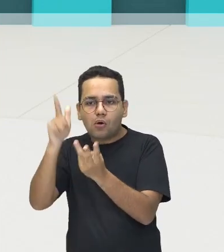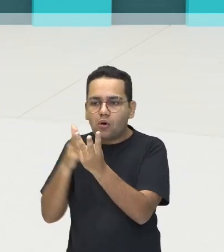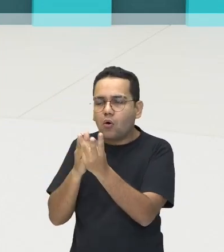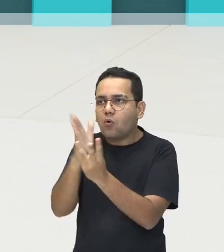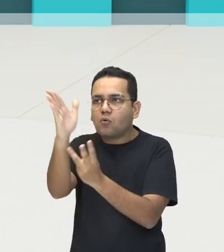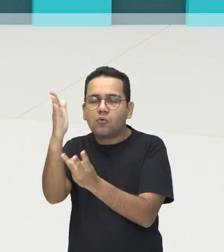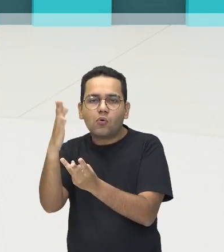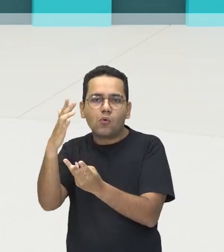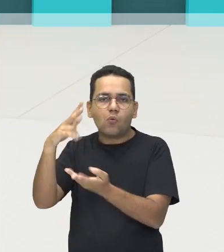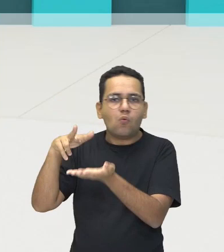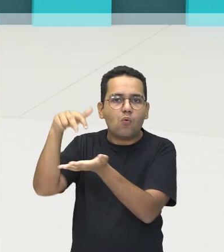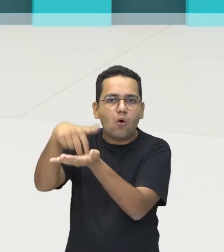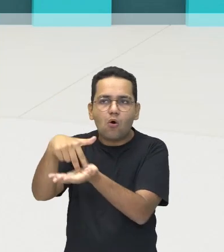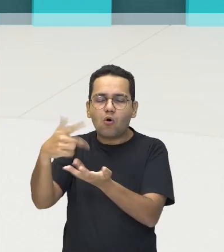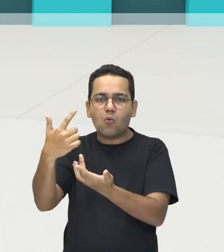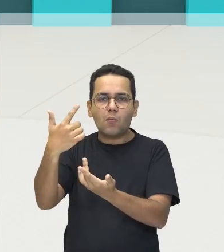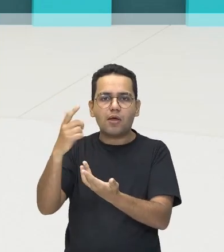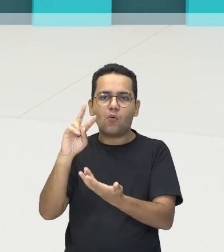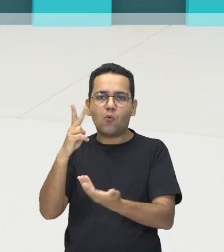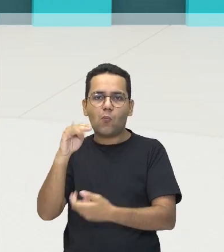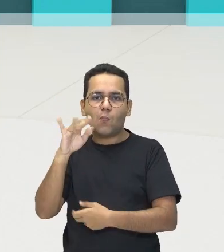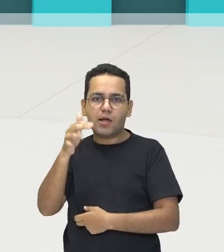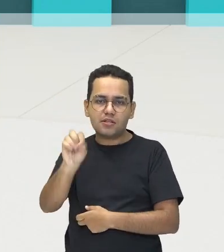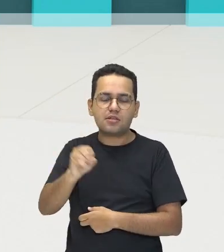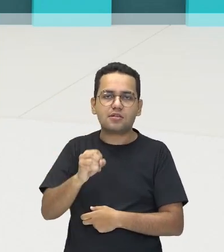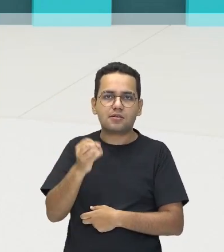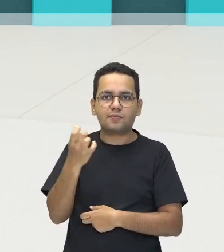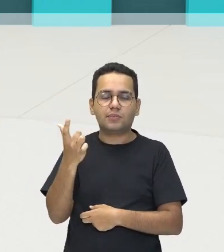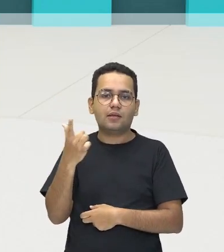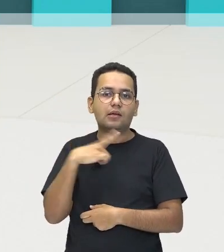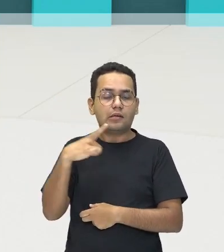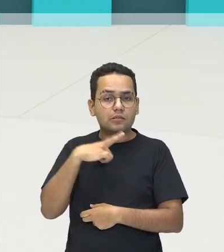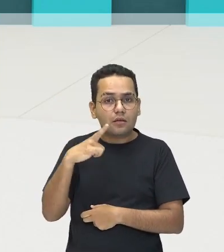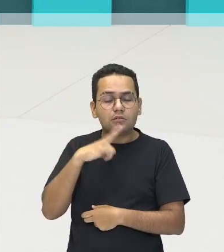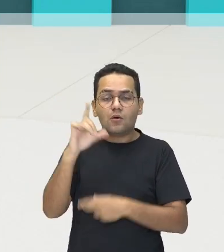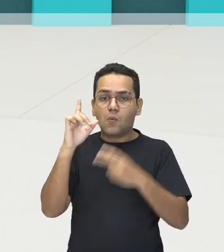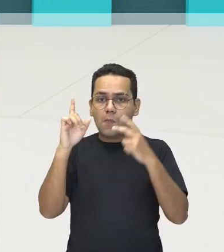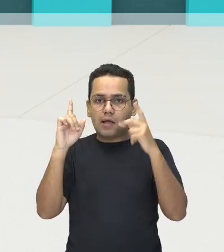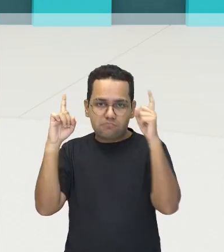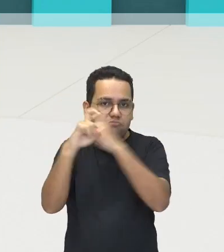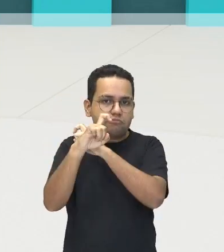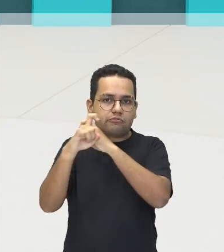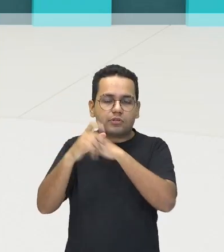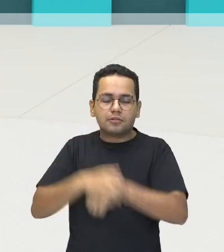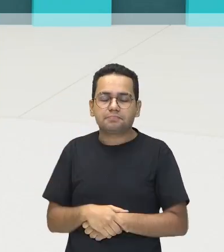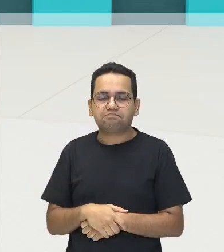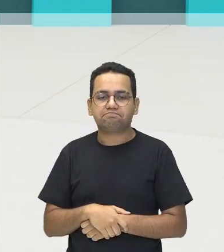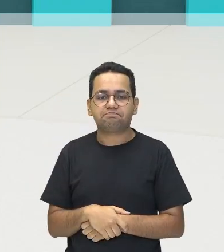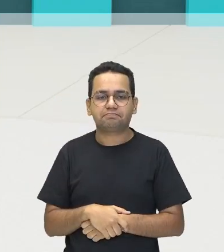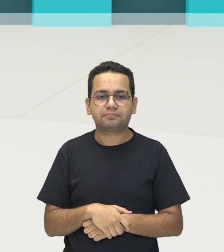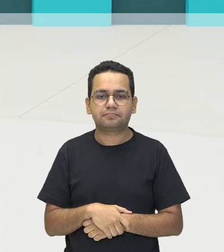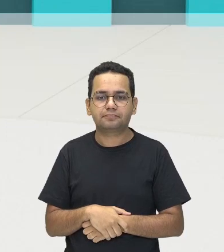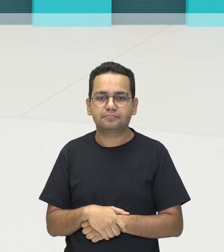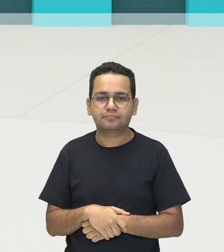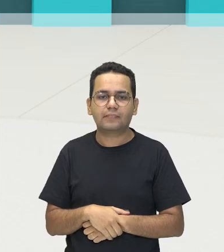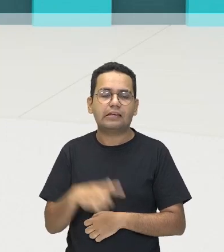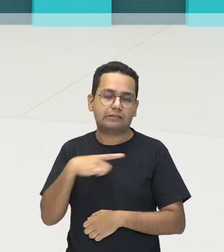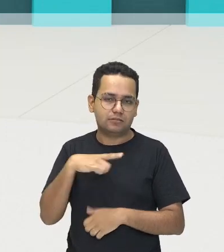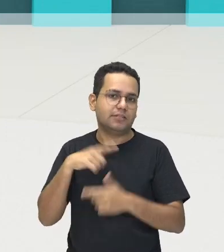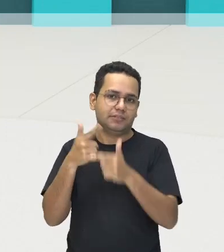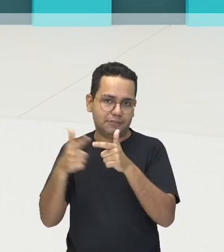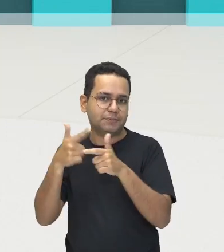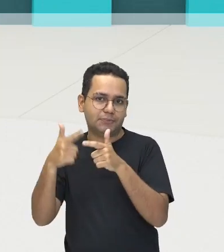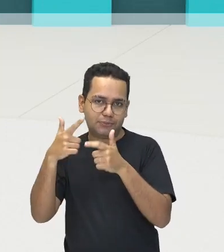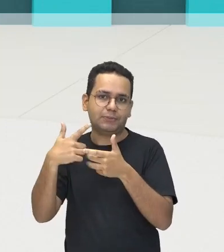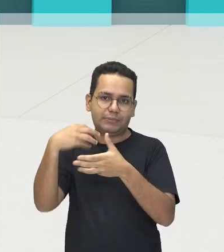Que vai fazer uma confusão aí também em relação à mentalidade das pessoas da época. E aí nós vamos ter esses conflitos internos, tá